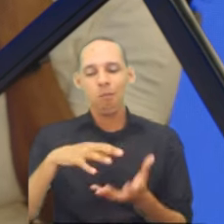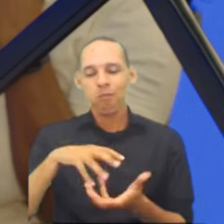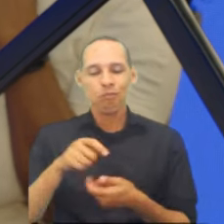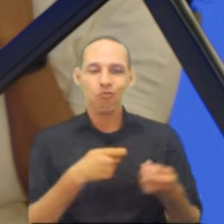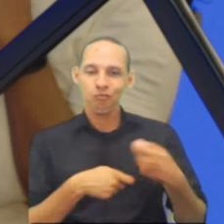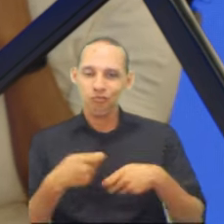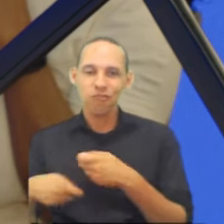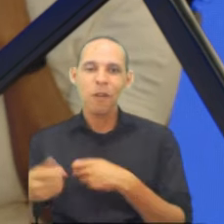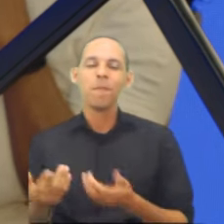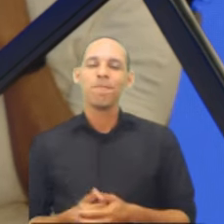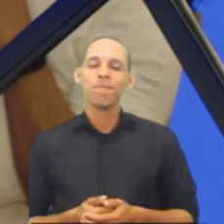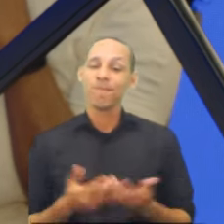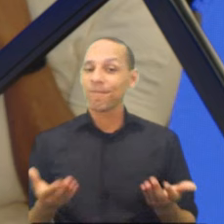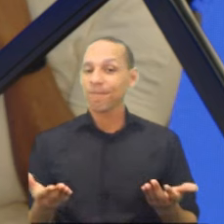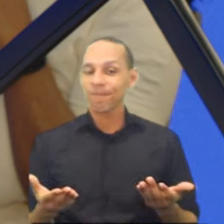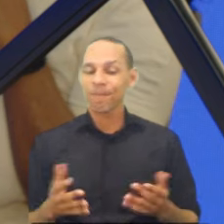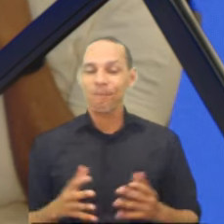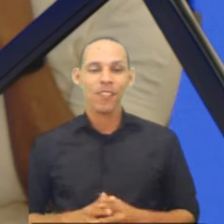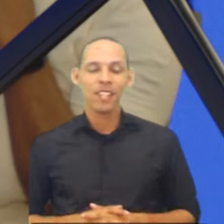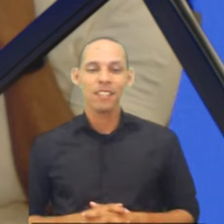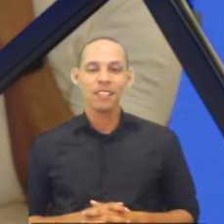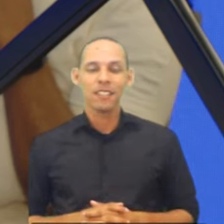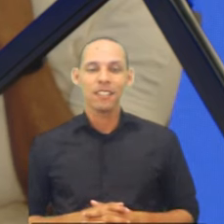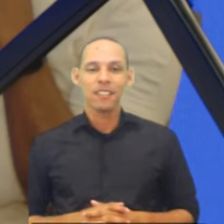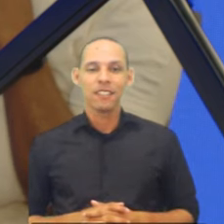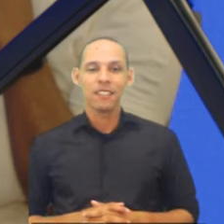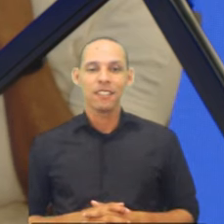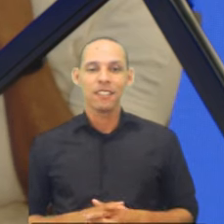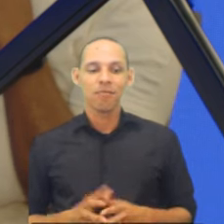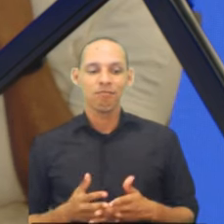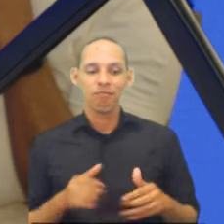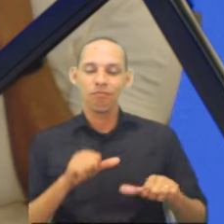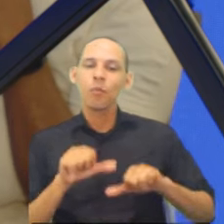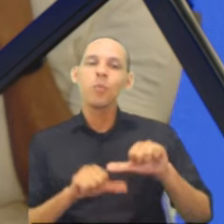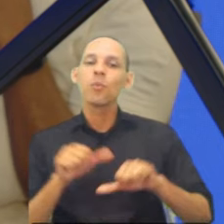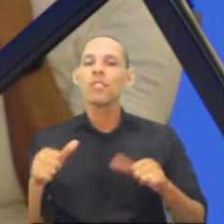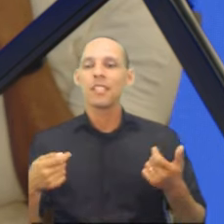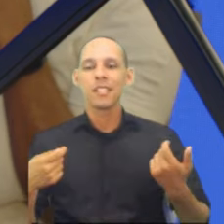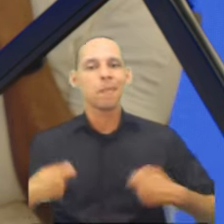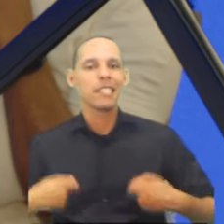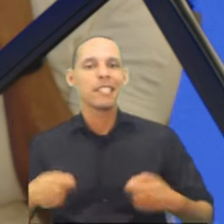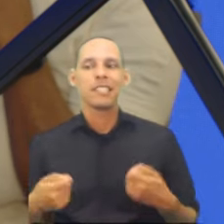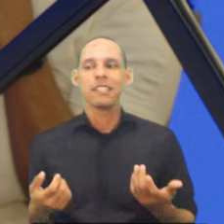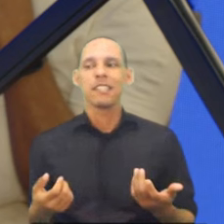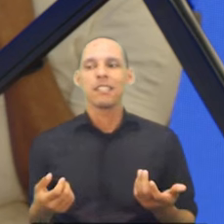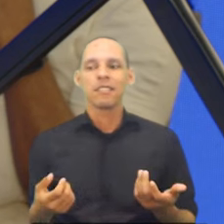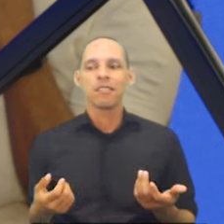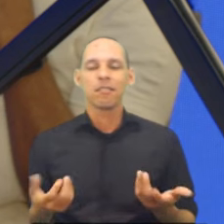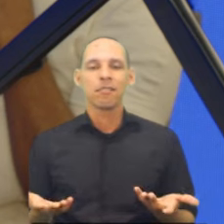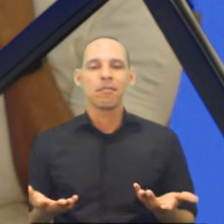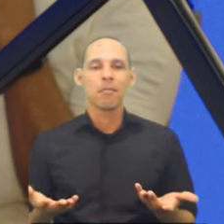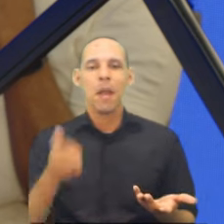corporativo E aí então assim e eh que Que mudanças você acha que são necessárias